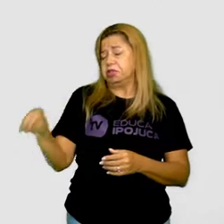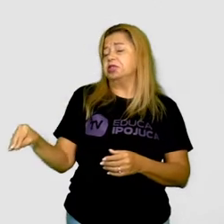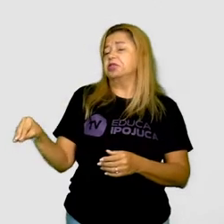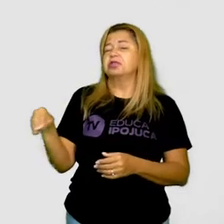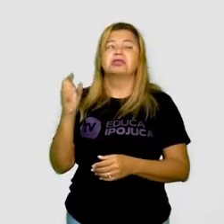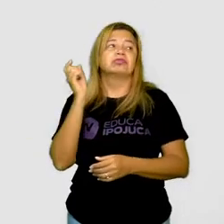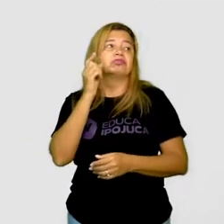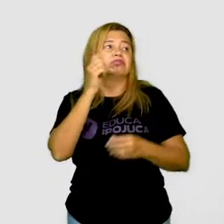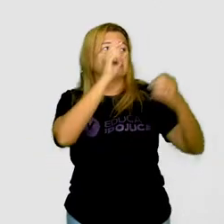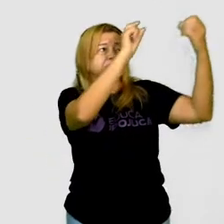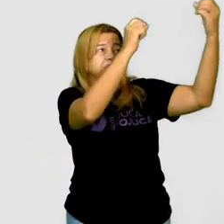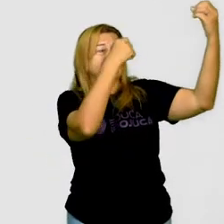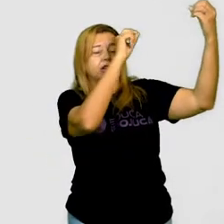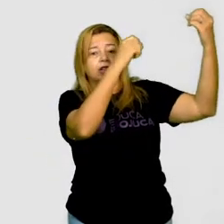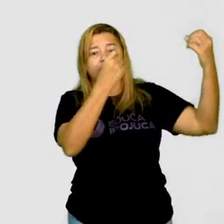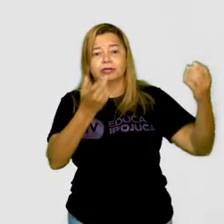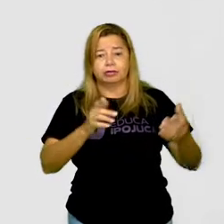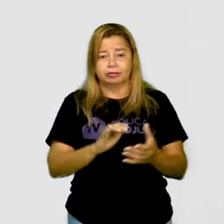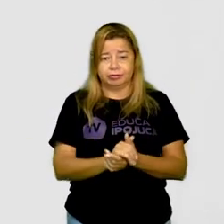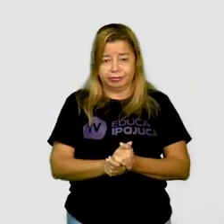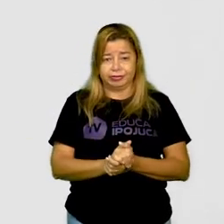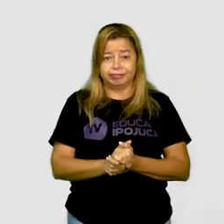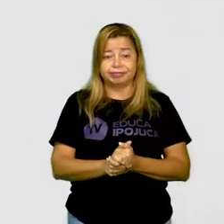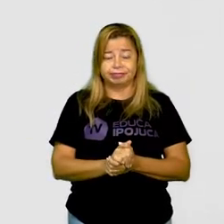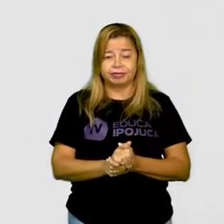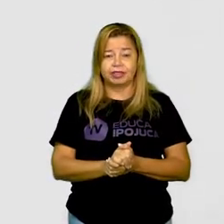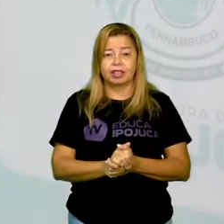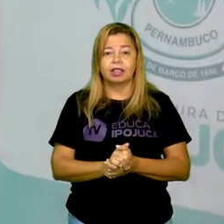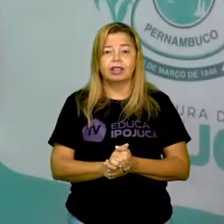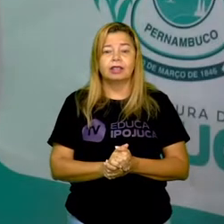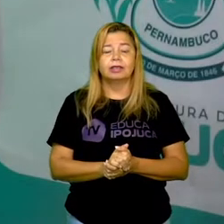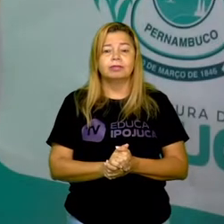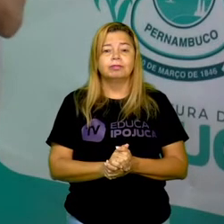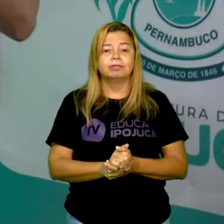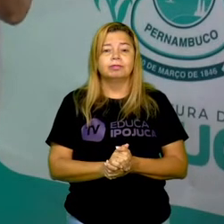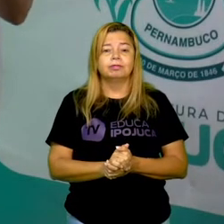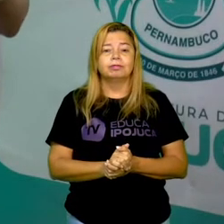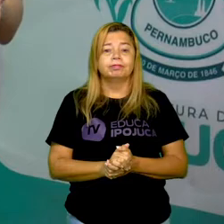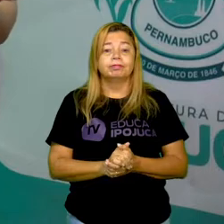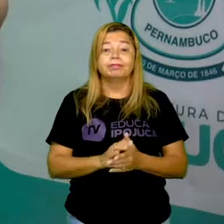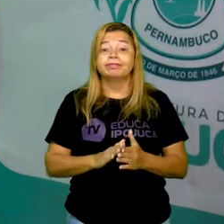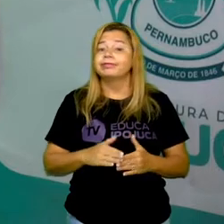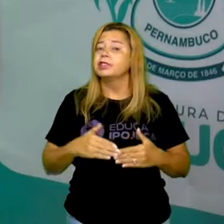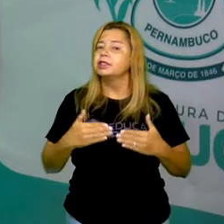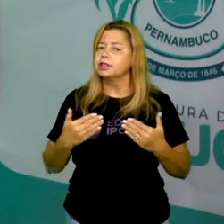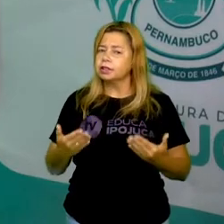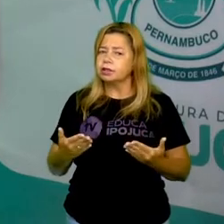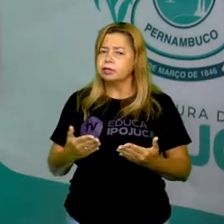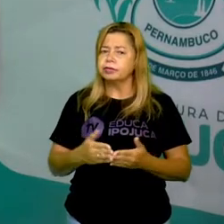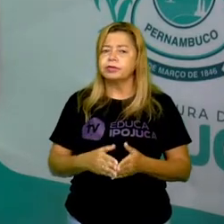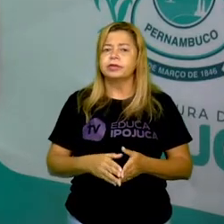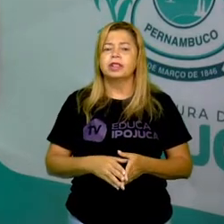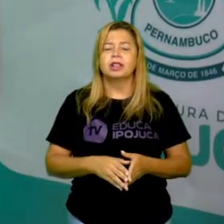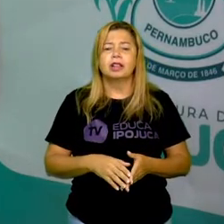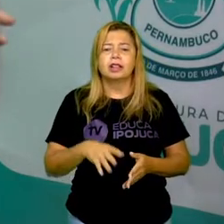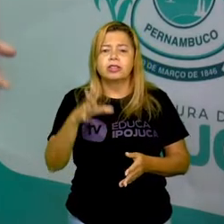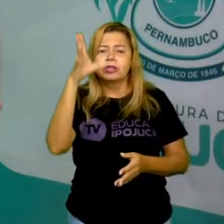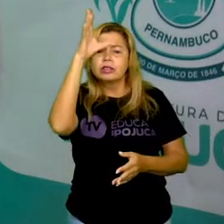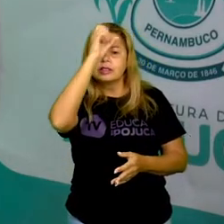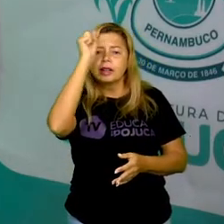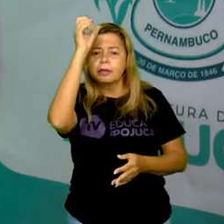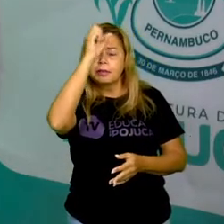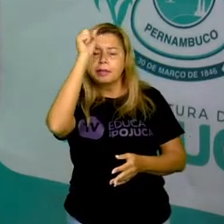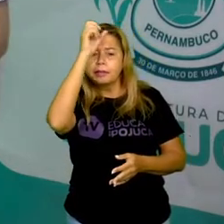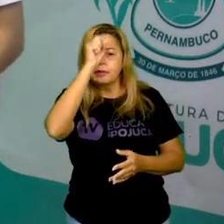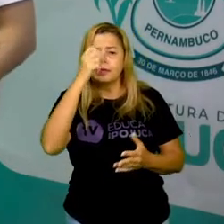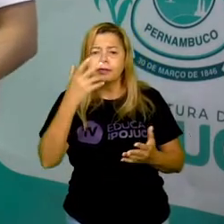verdes mesmo. Vejam que aí há uma releitura da fábula A Raposa e